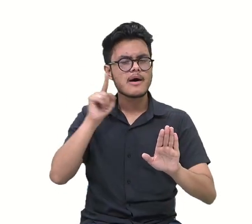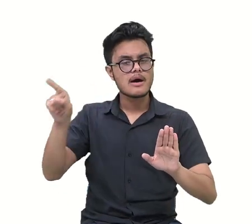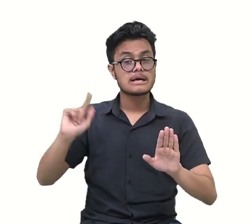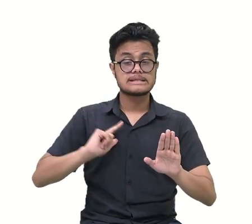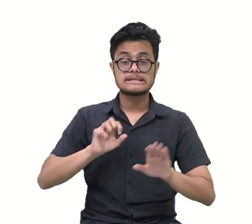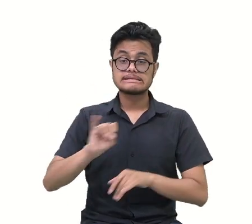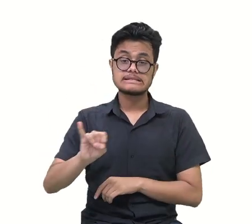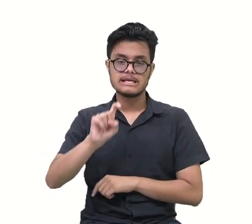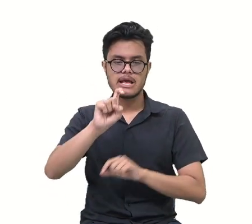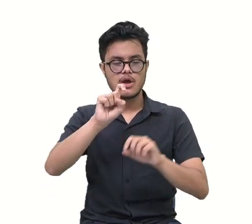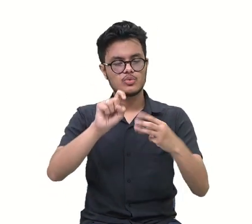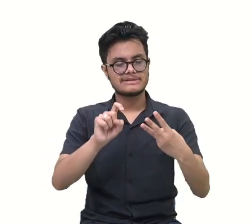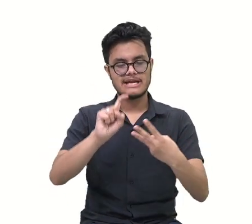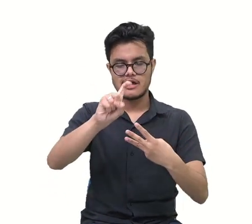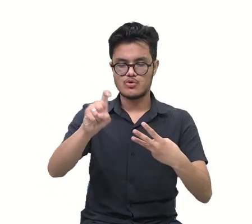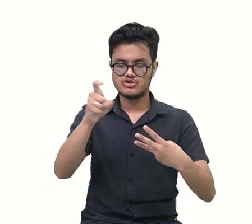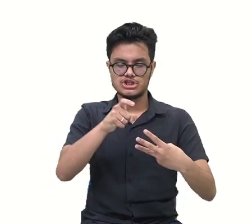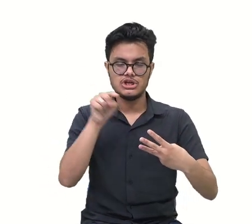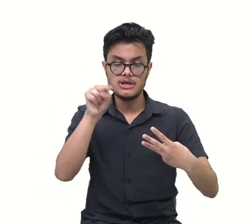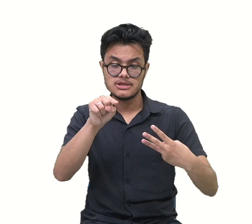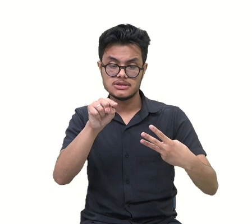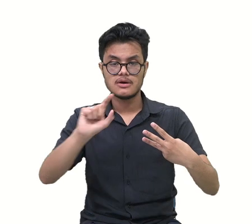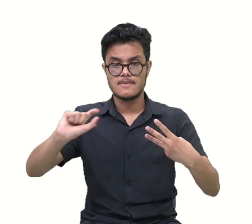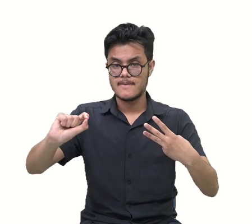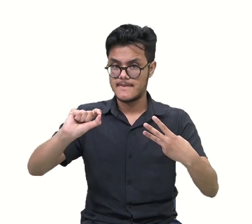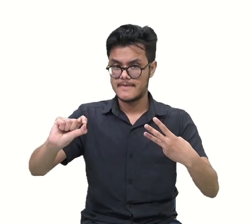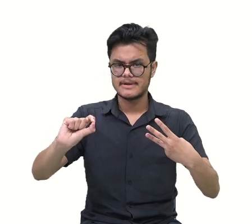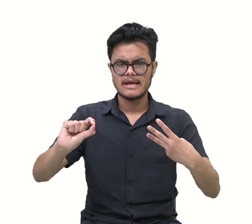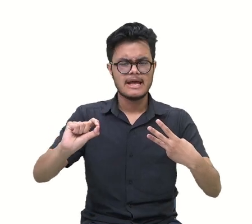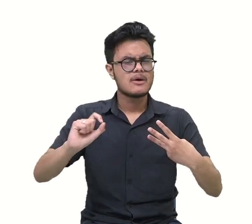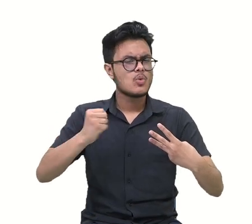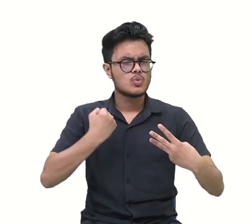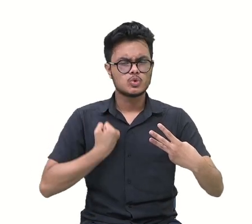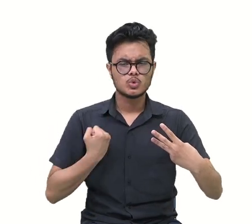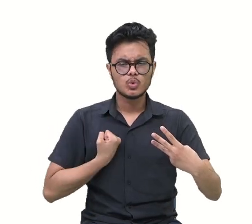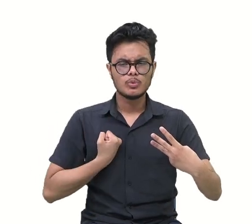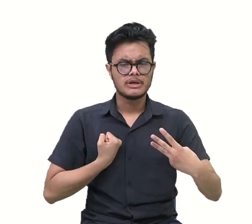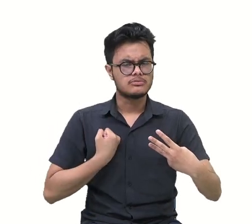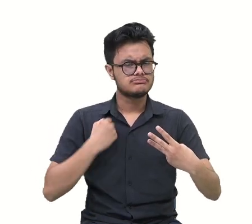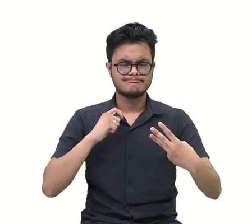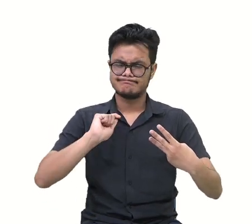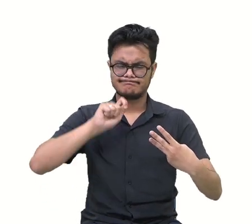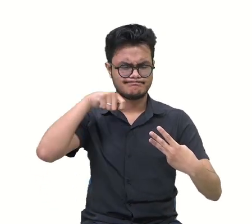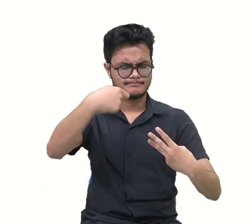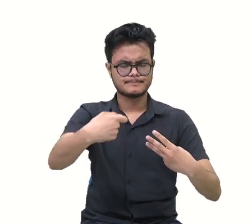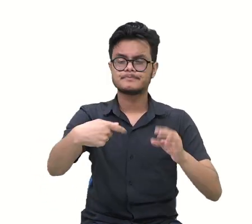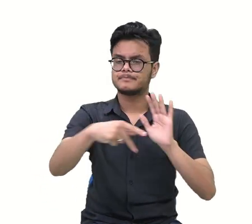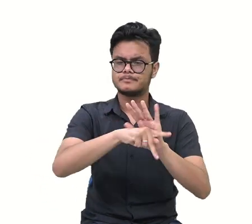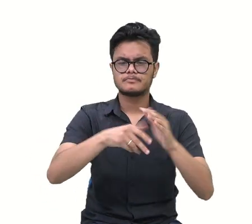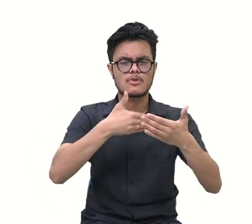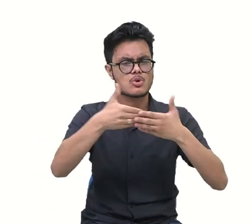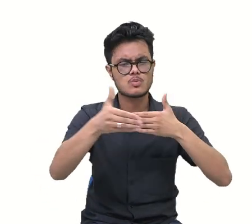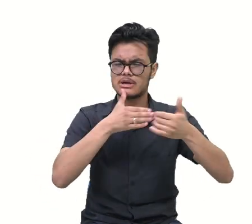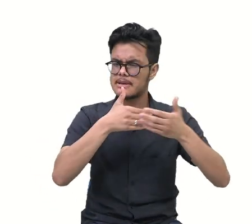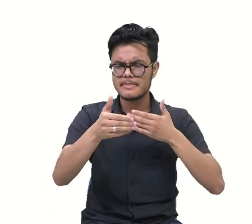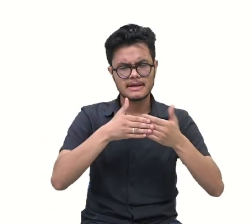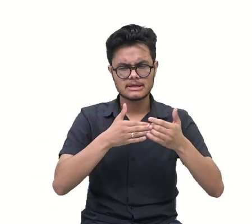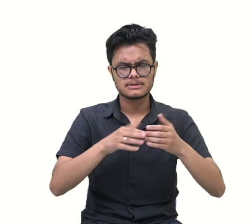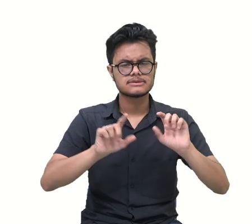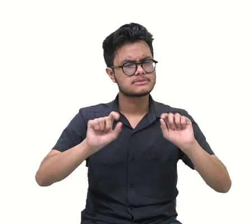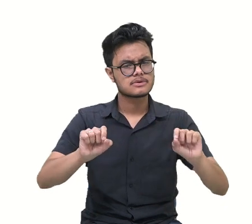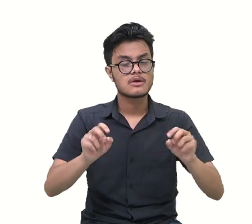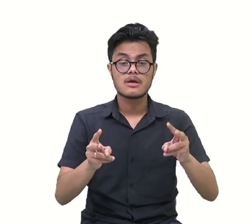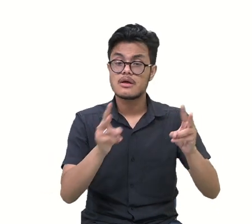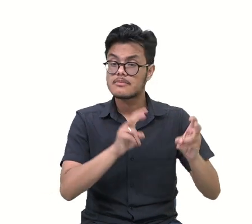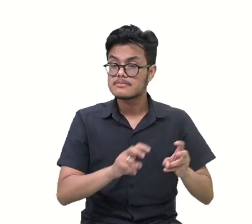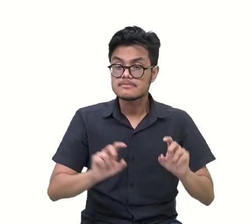expoente x, tá? Qualquer valor que eu atribuir para x, perceba